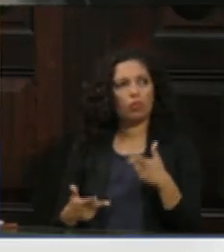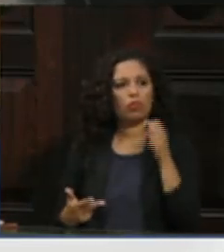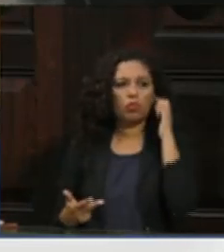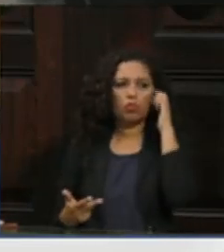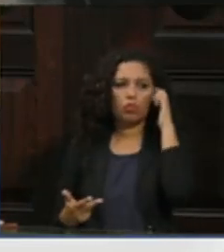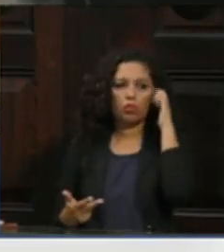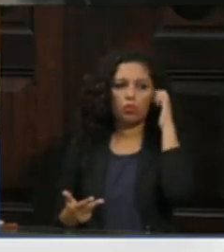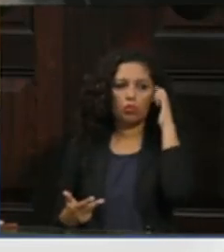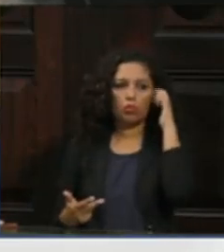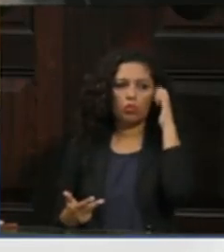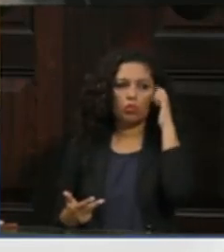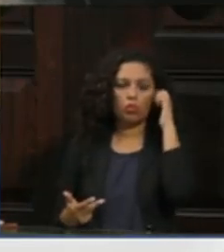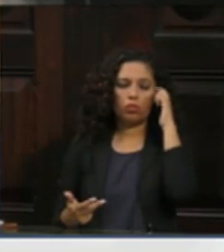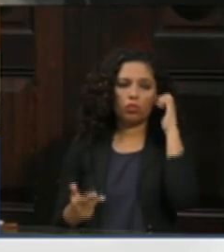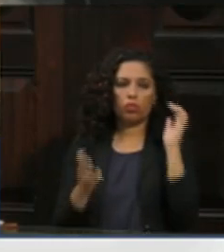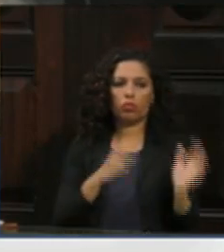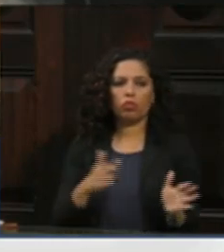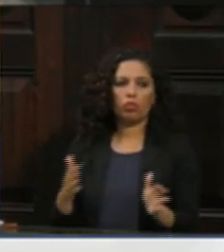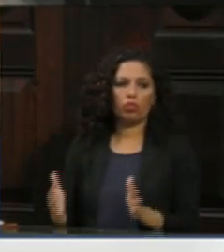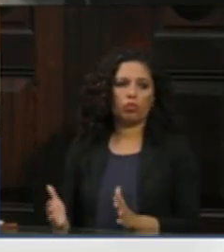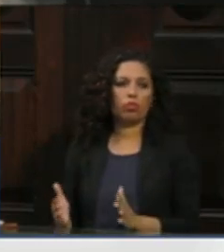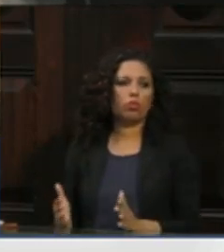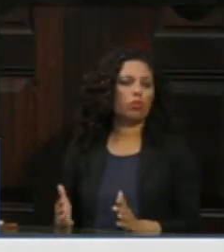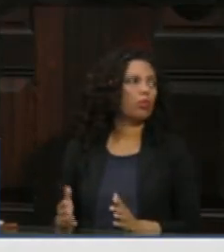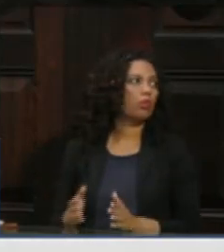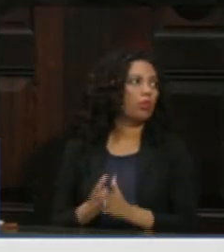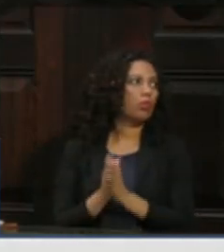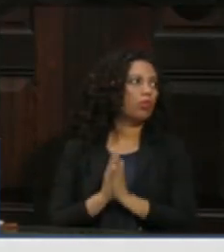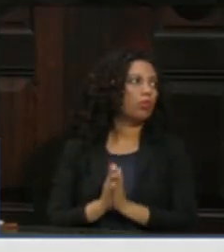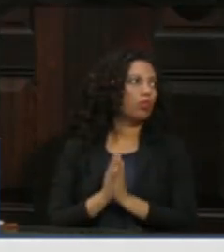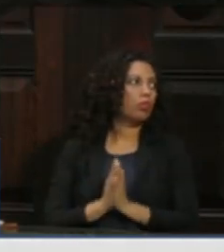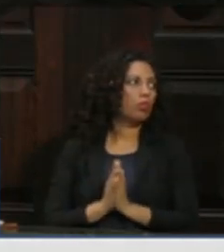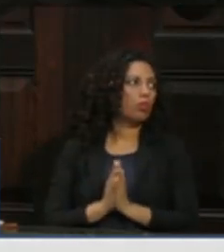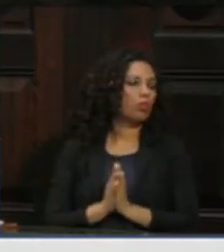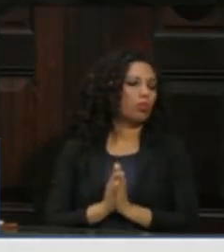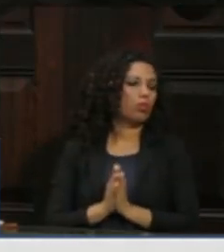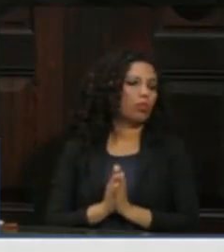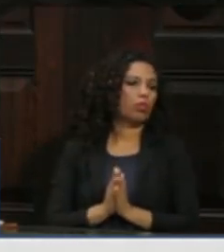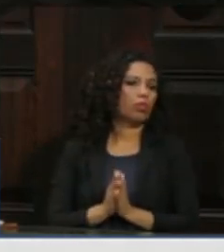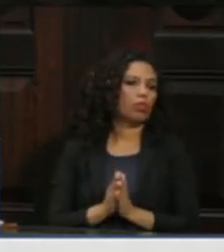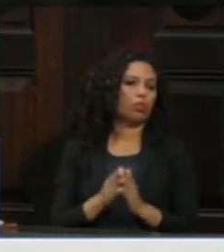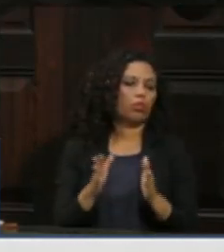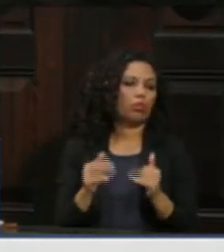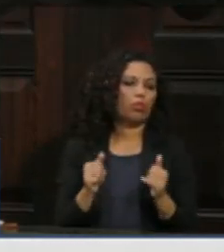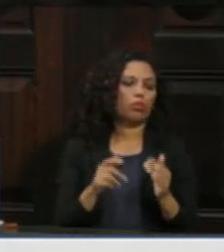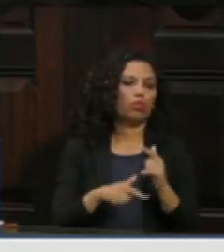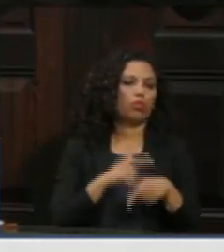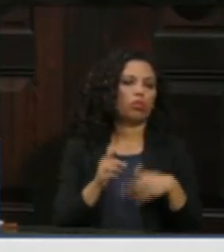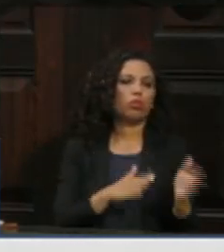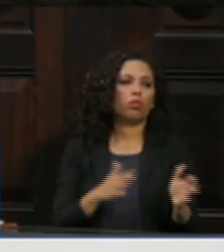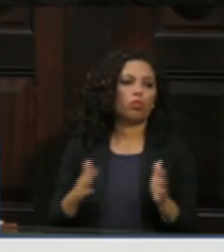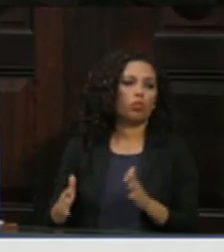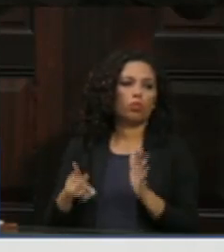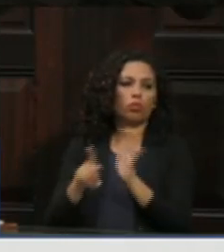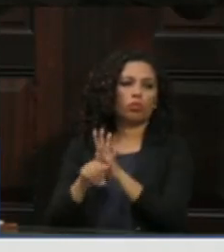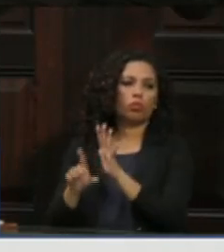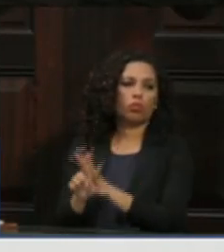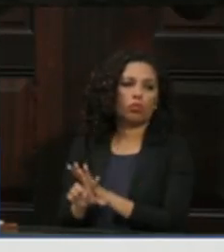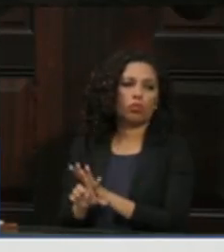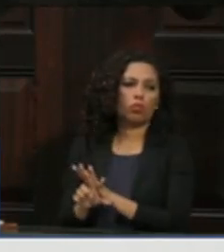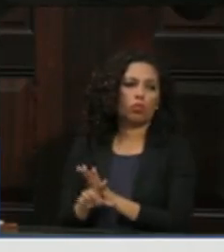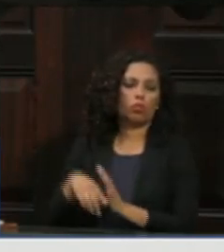agricultores, pescadores, catadores de materiais recicláveis, artesãos, a entrarem nesse sistema que tem tudo para